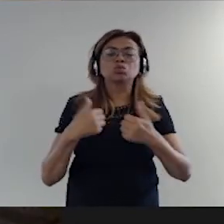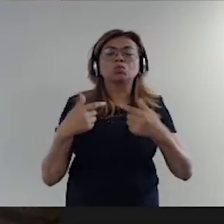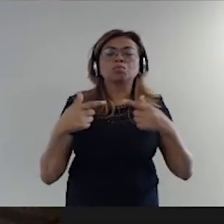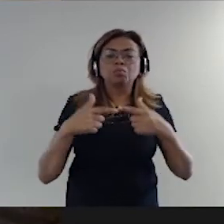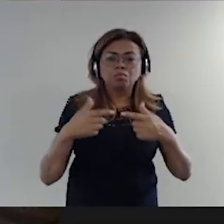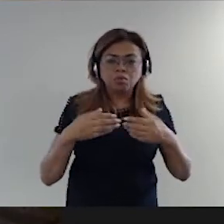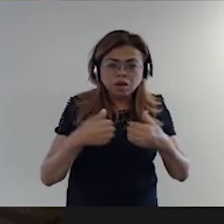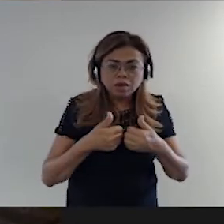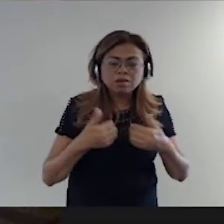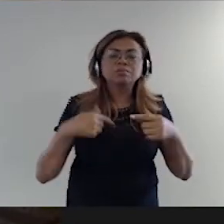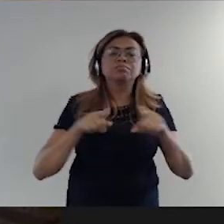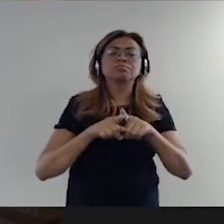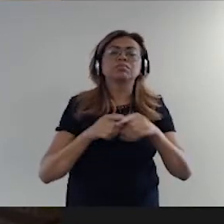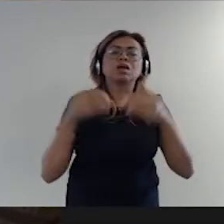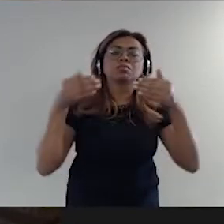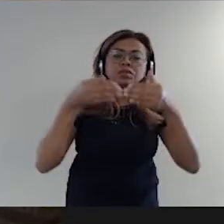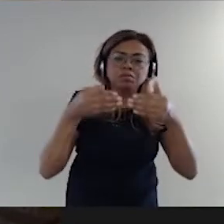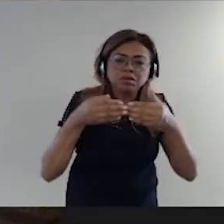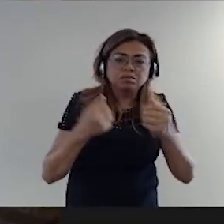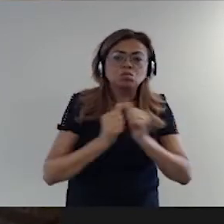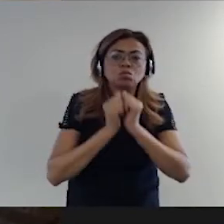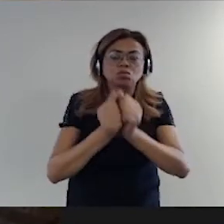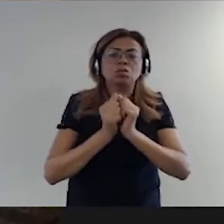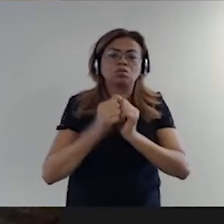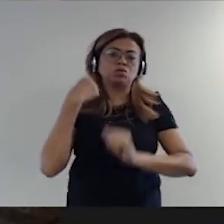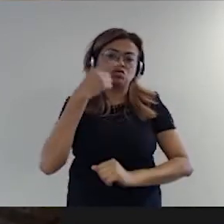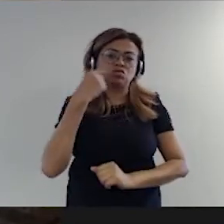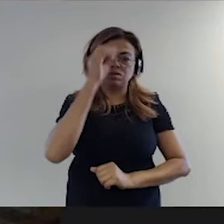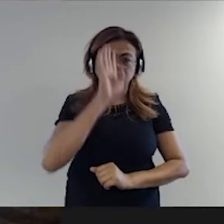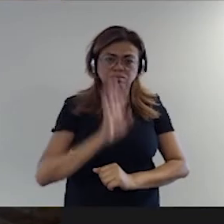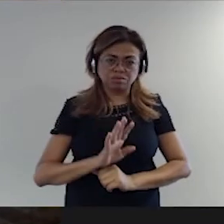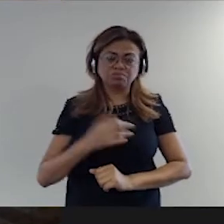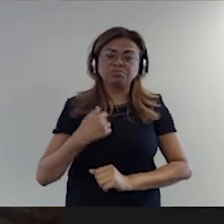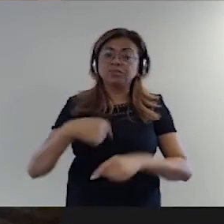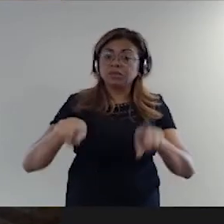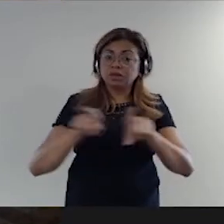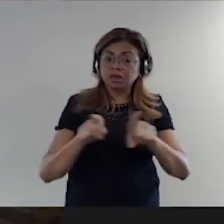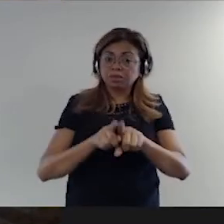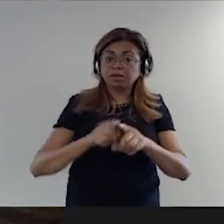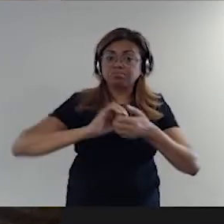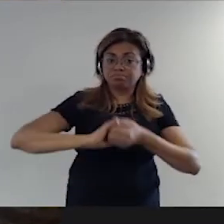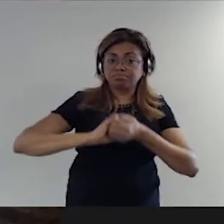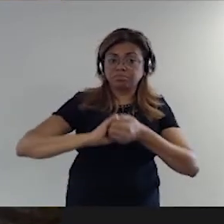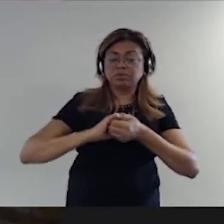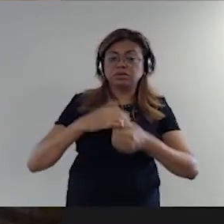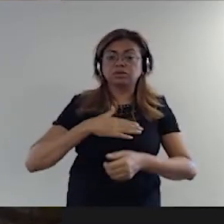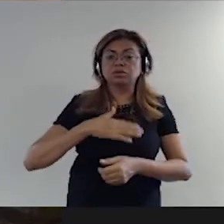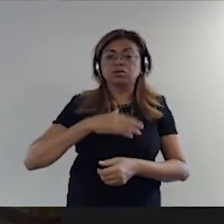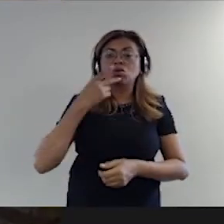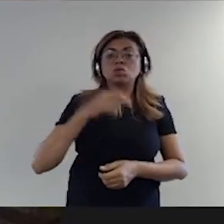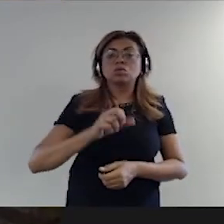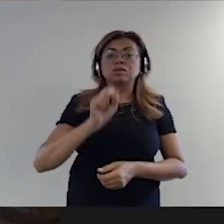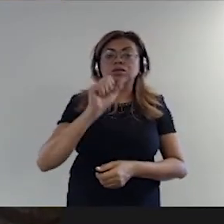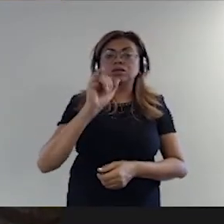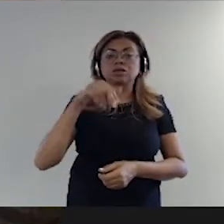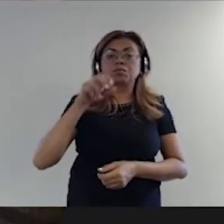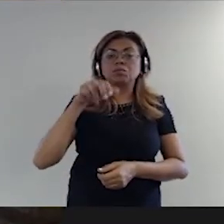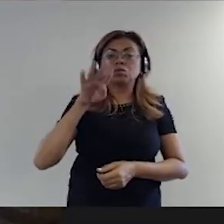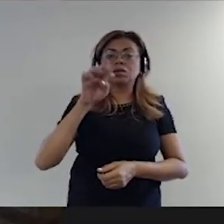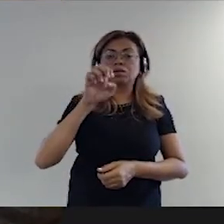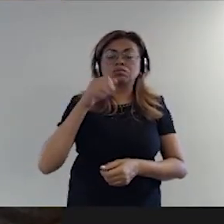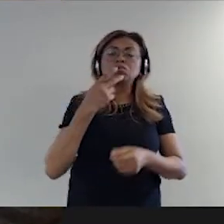próximos da advocacia brasileira. Não posso deixar de saudar o secretário-geral, meu conterrâneo Simonetti, em nome